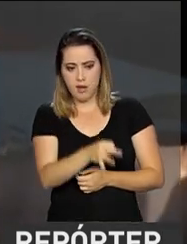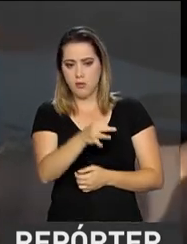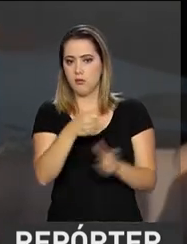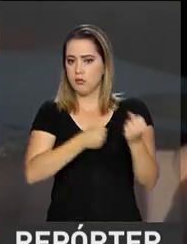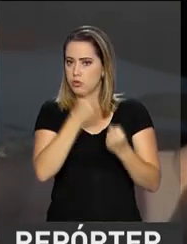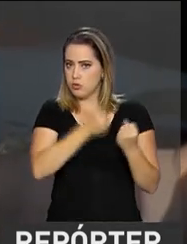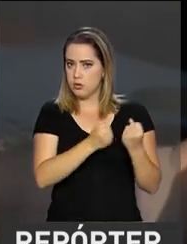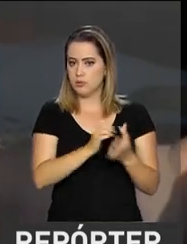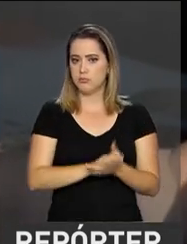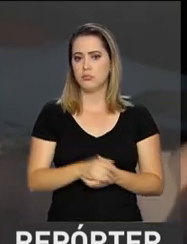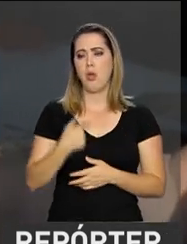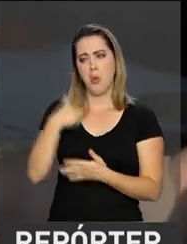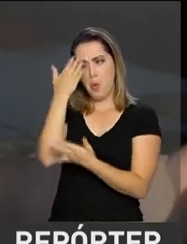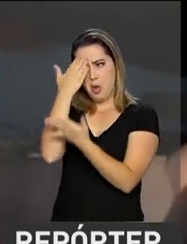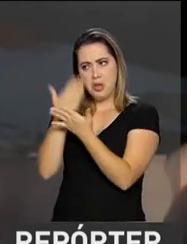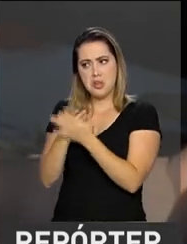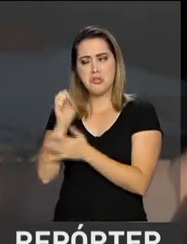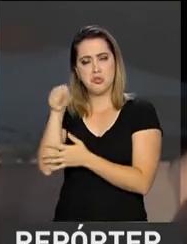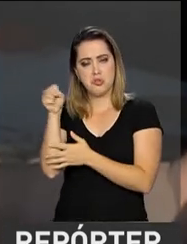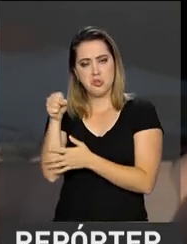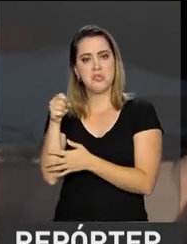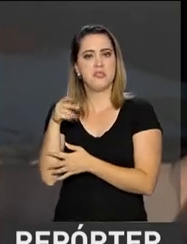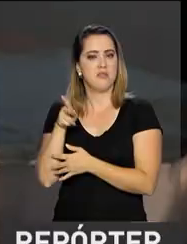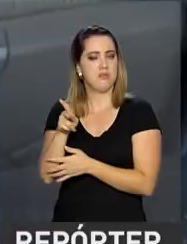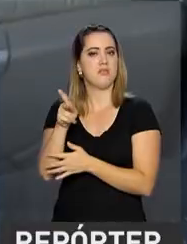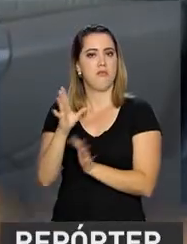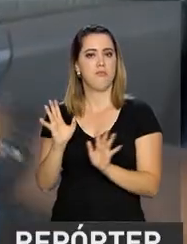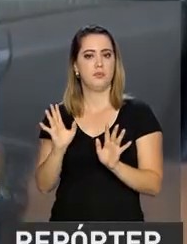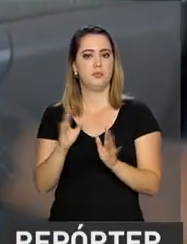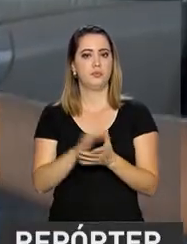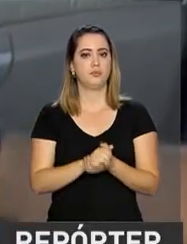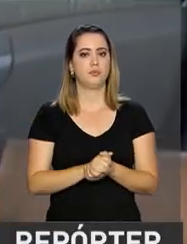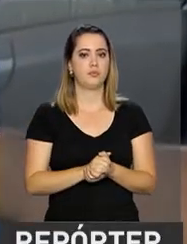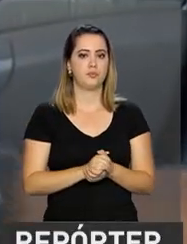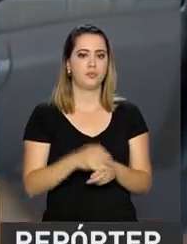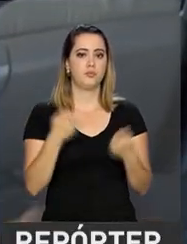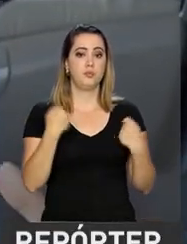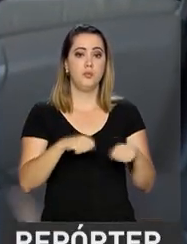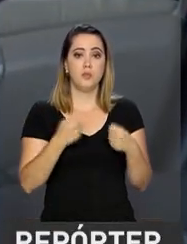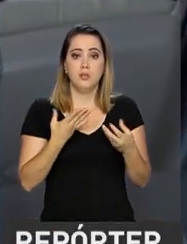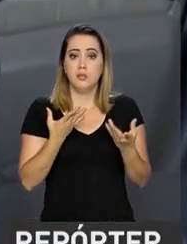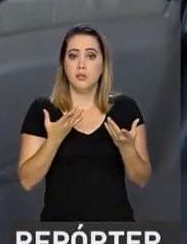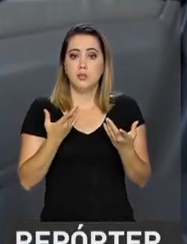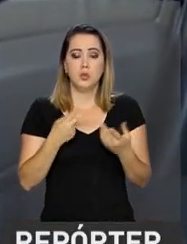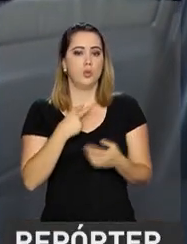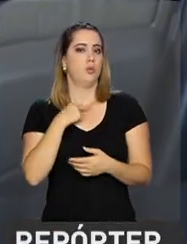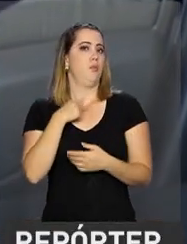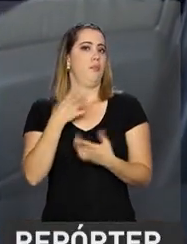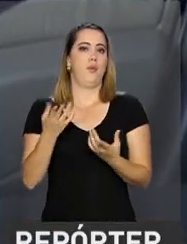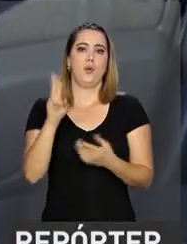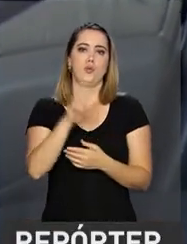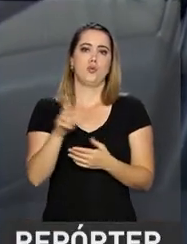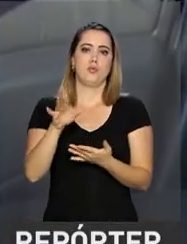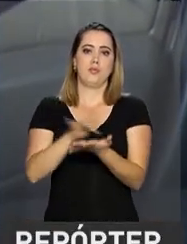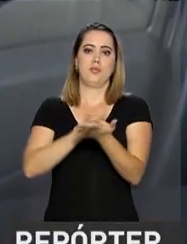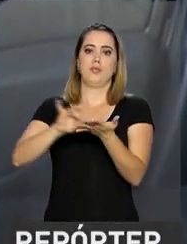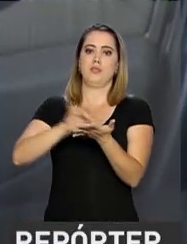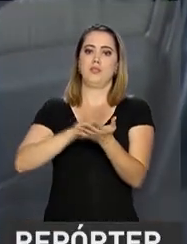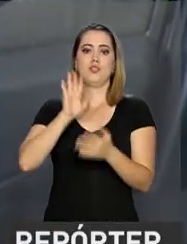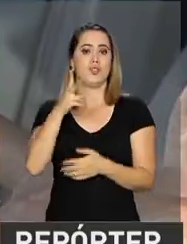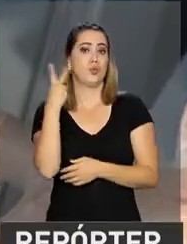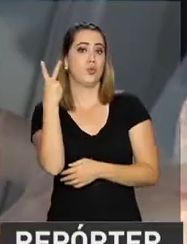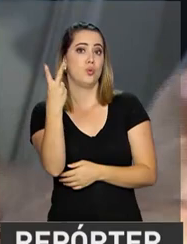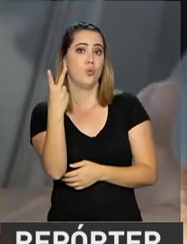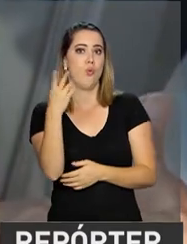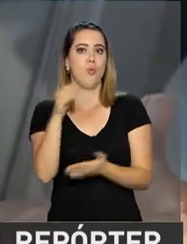trânsito? Acredito que sim, faço, com certeza. Vou ter que deixar aqui, porque eu não posso estar usando o celular, senão vou levar multa, já levei